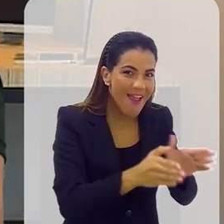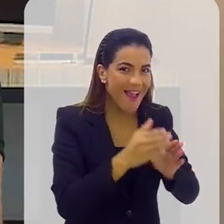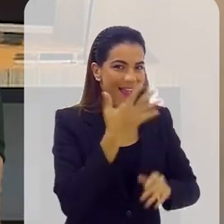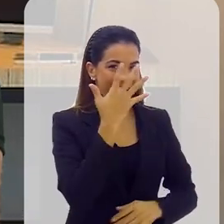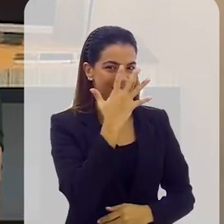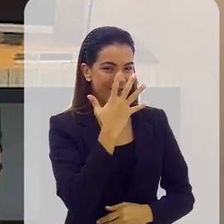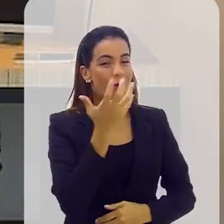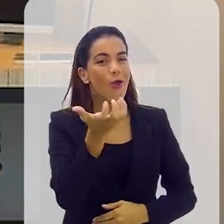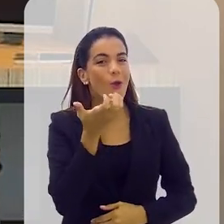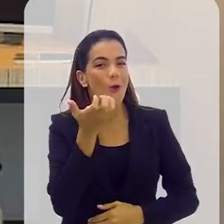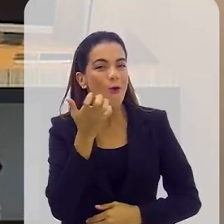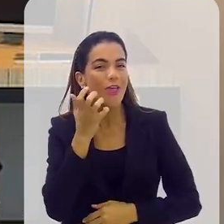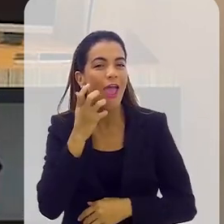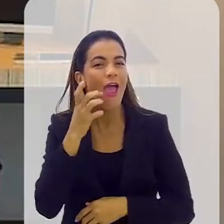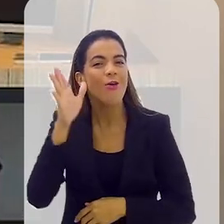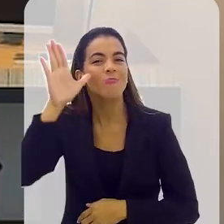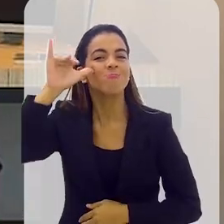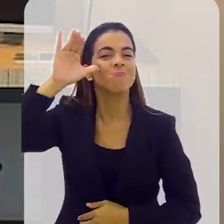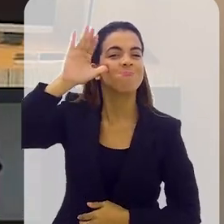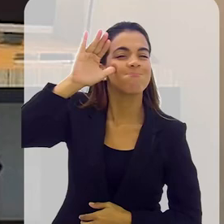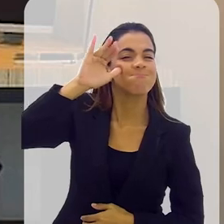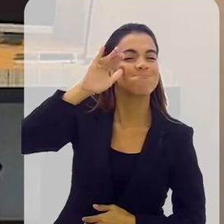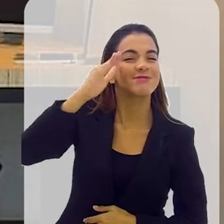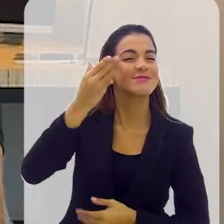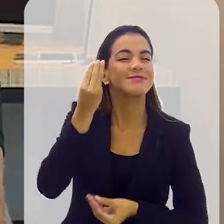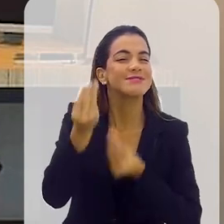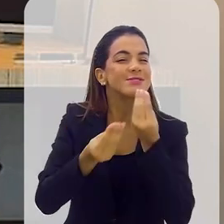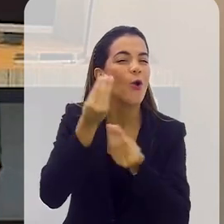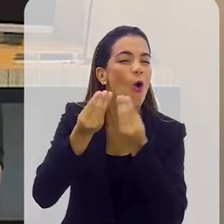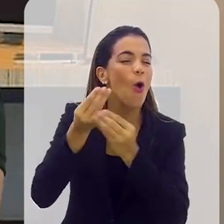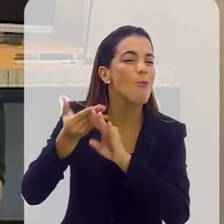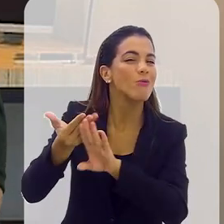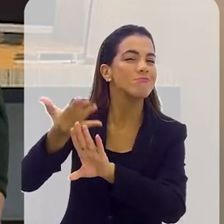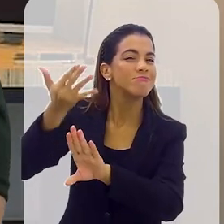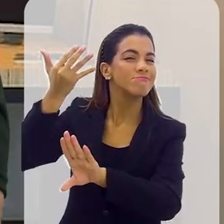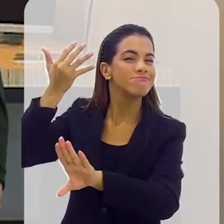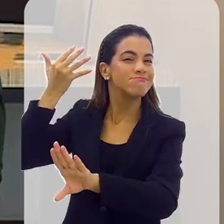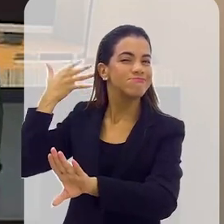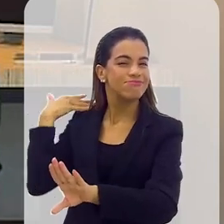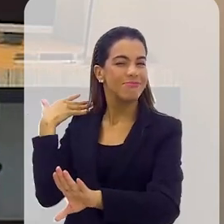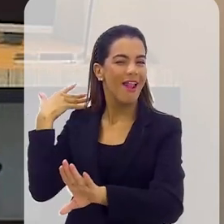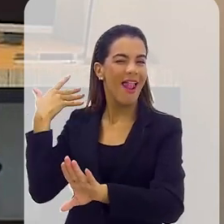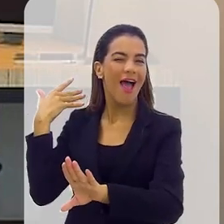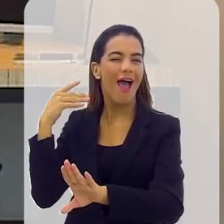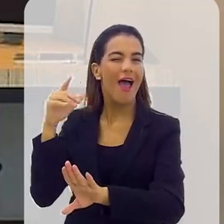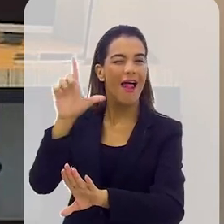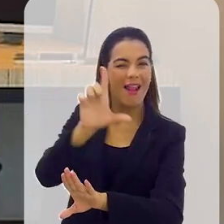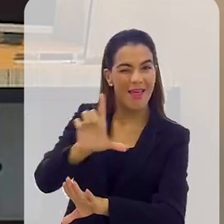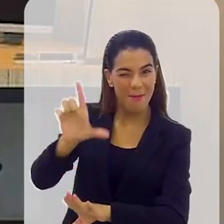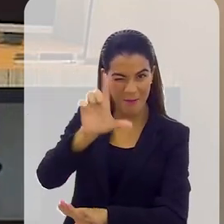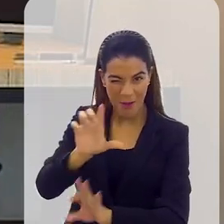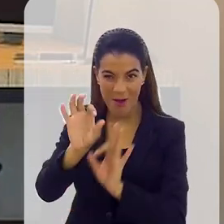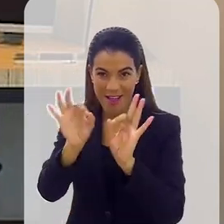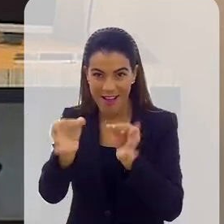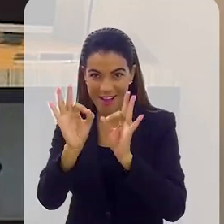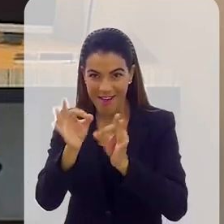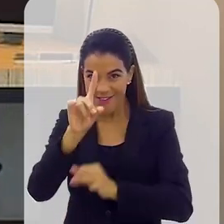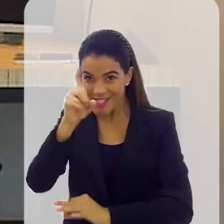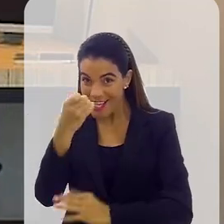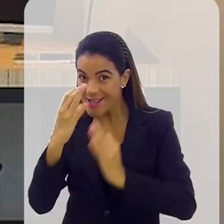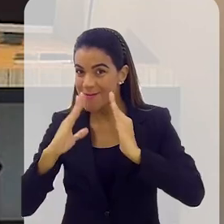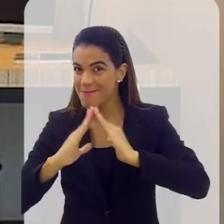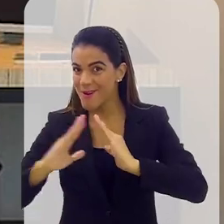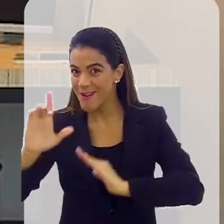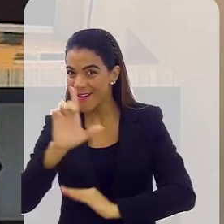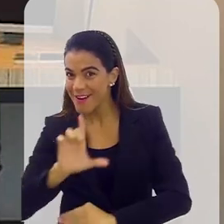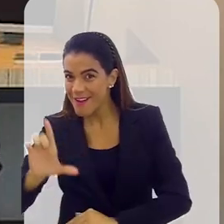em si, né, eu quero esmiuçar um pouco o seu passado, né? Eu queria saber como é que foi aquele seu tempo lá no Leblon, né? Você